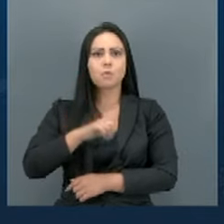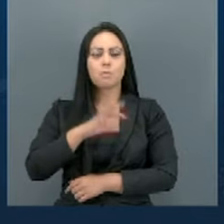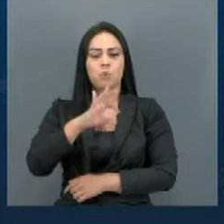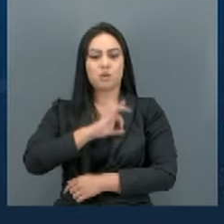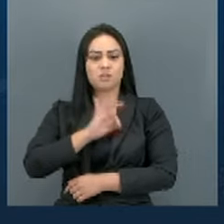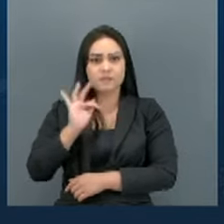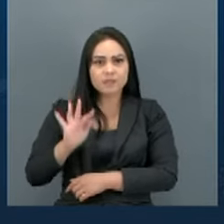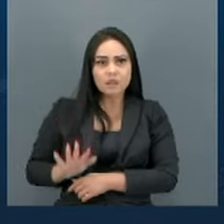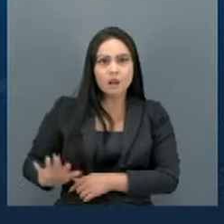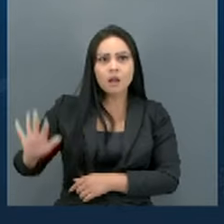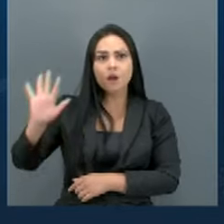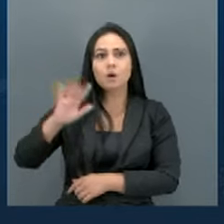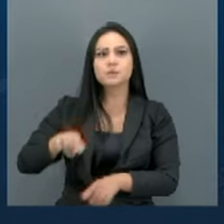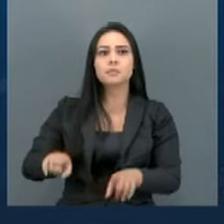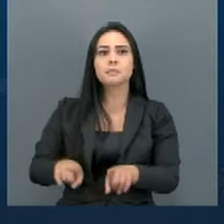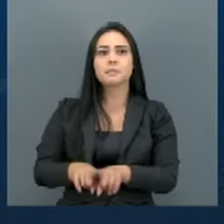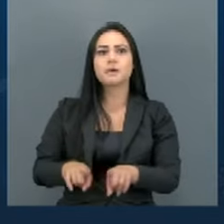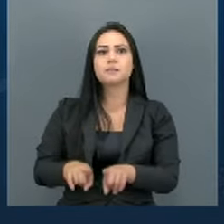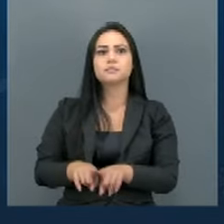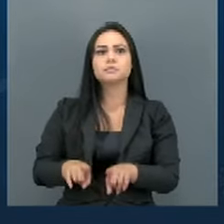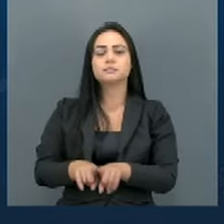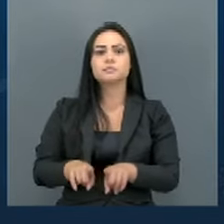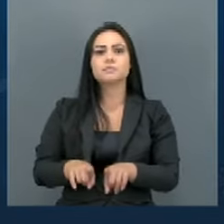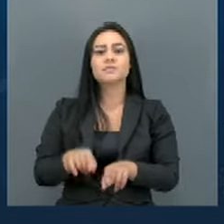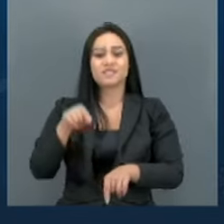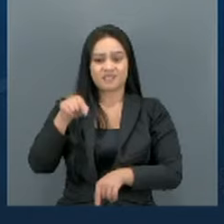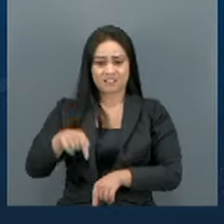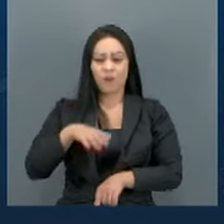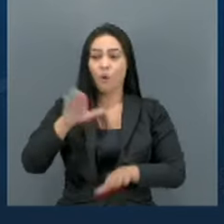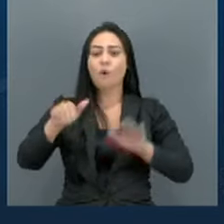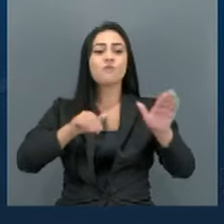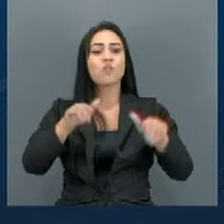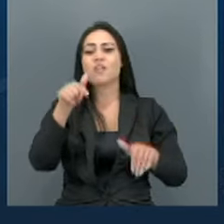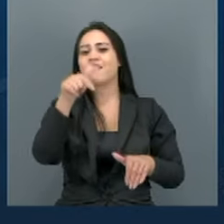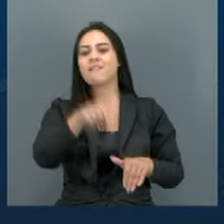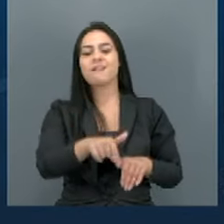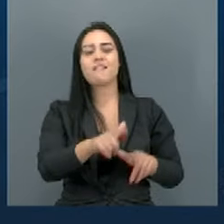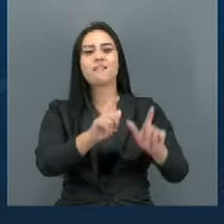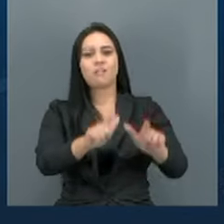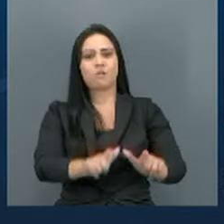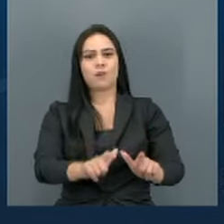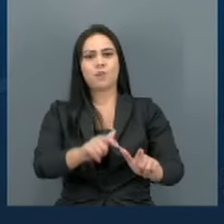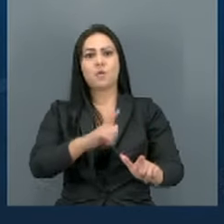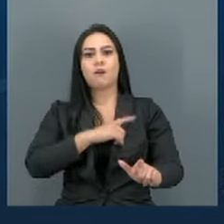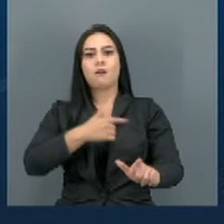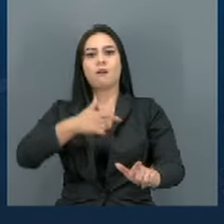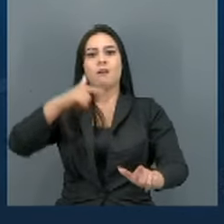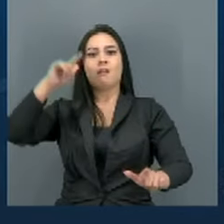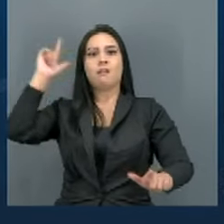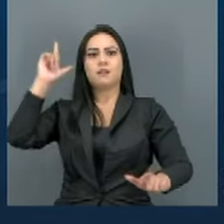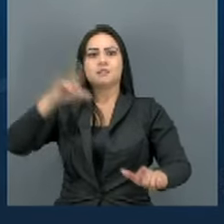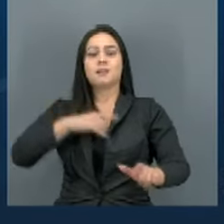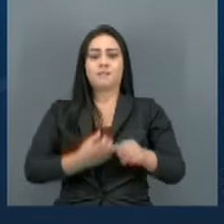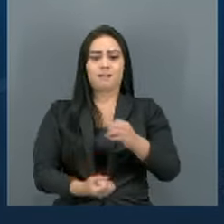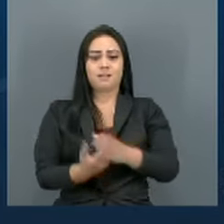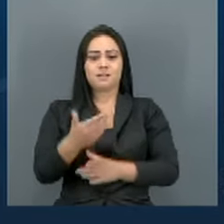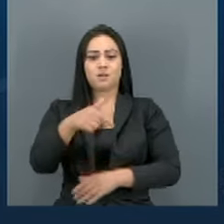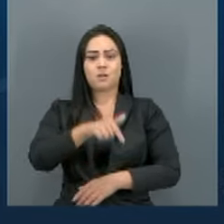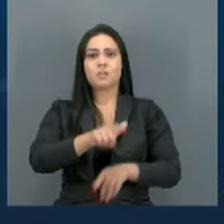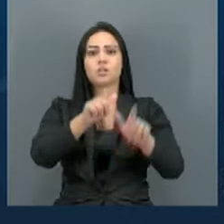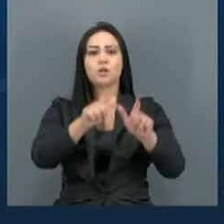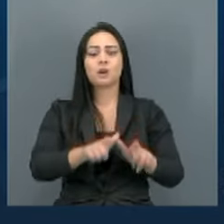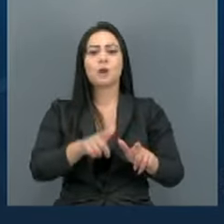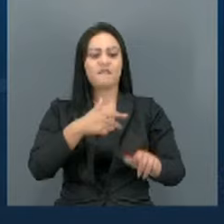né, e coloca um pai de família que está lá dentro da Chico Mendes, muito antes da criação da reserva, sobre a mira de um